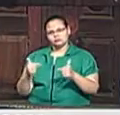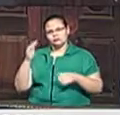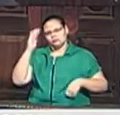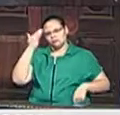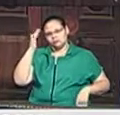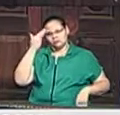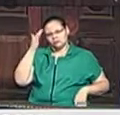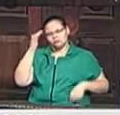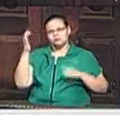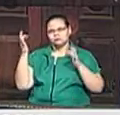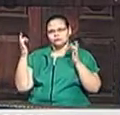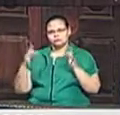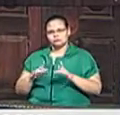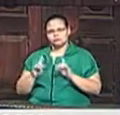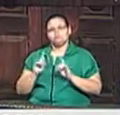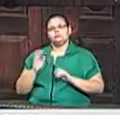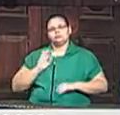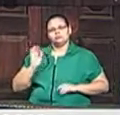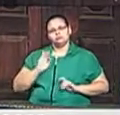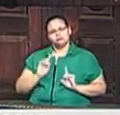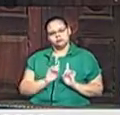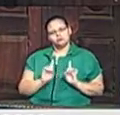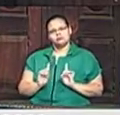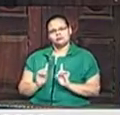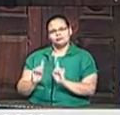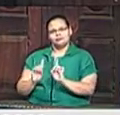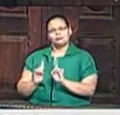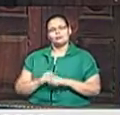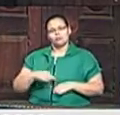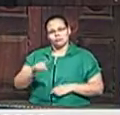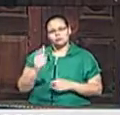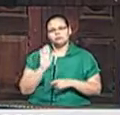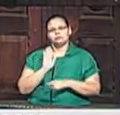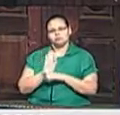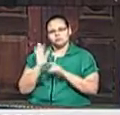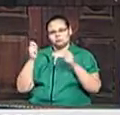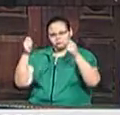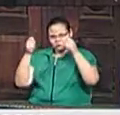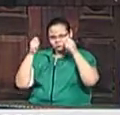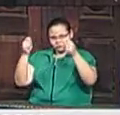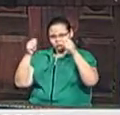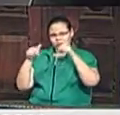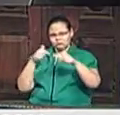que deixaram a tropa e foram participar da justa manifestação dos servidores. Muito obrigado.